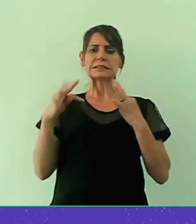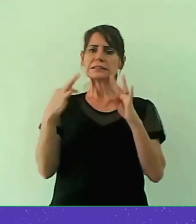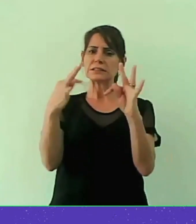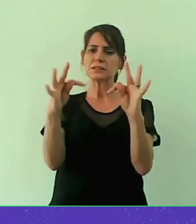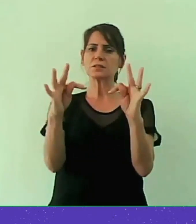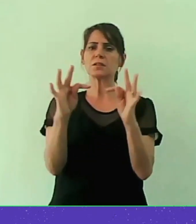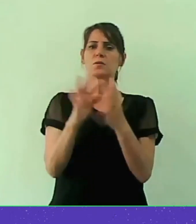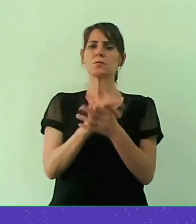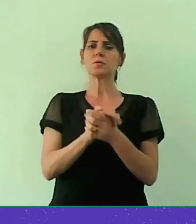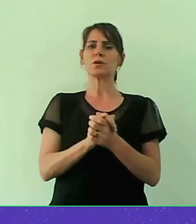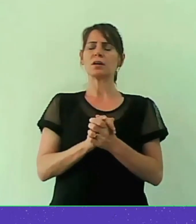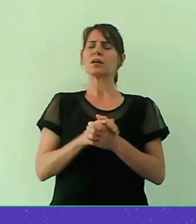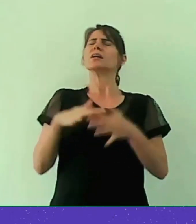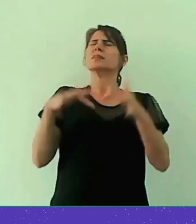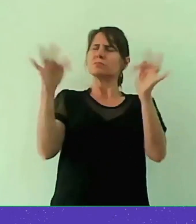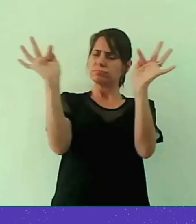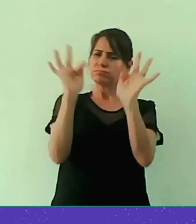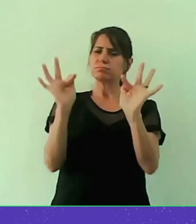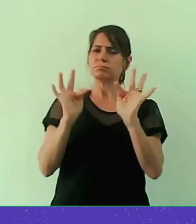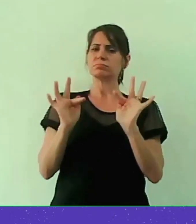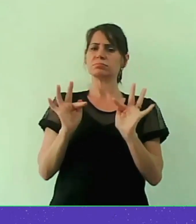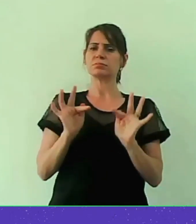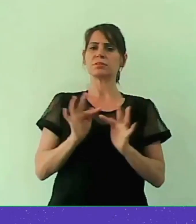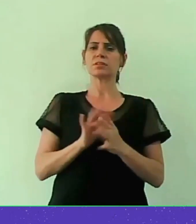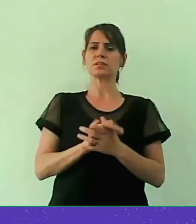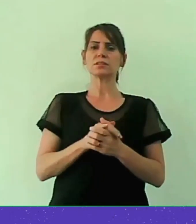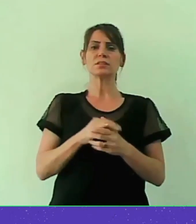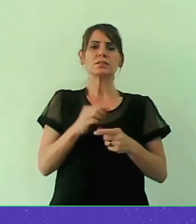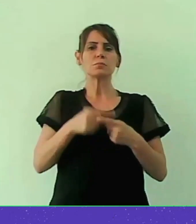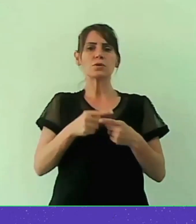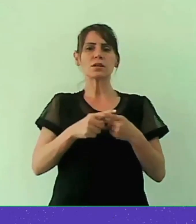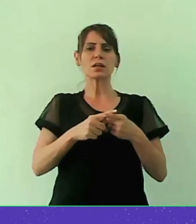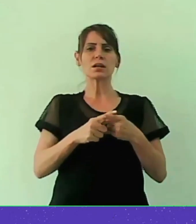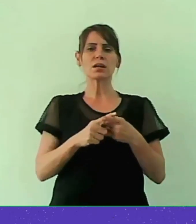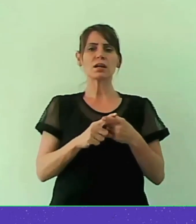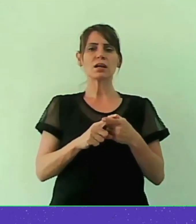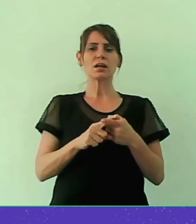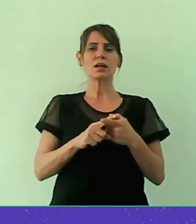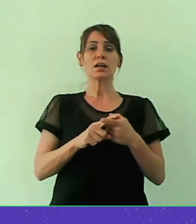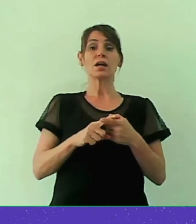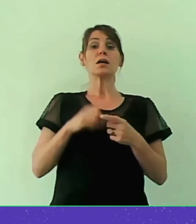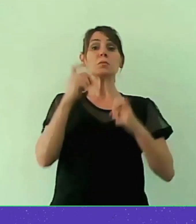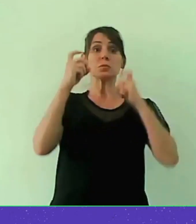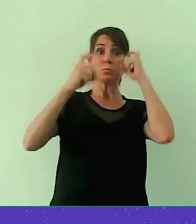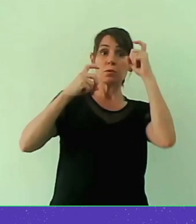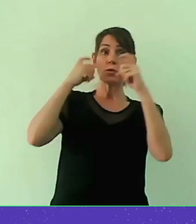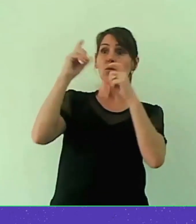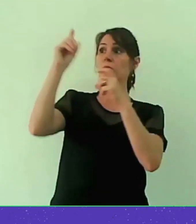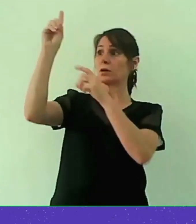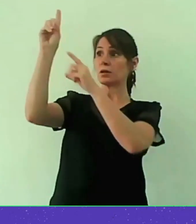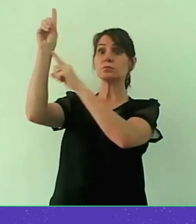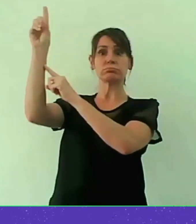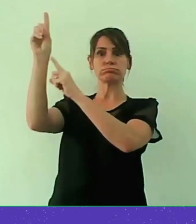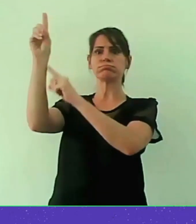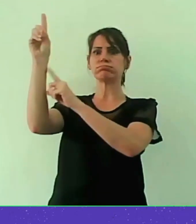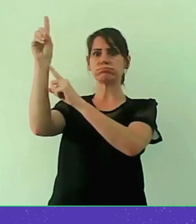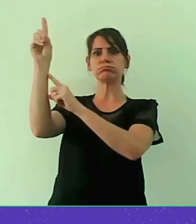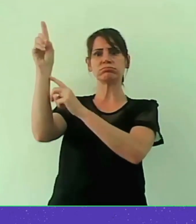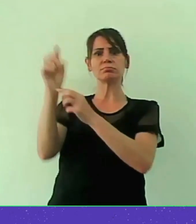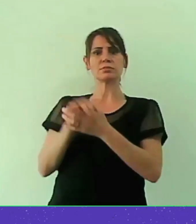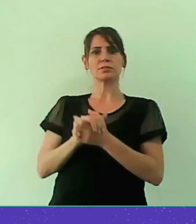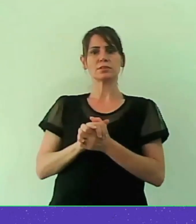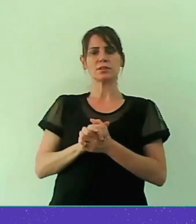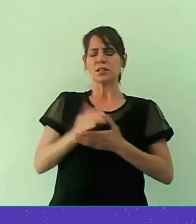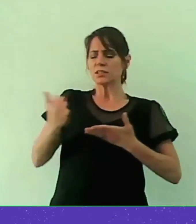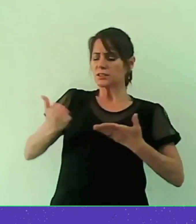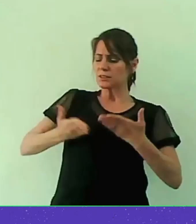São felizes porque se preocupam com a vontade de Deus, servem e vivem